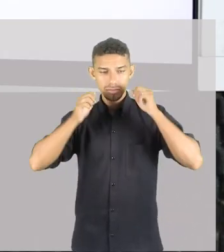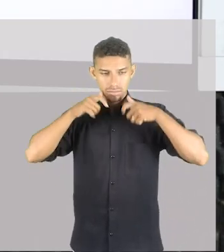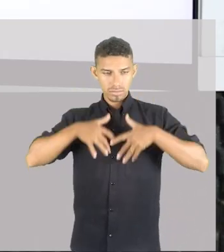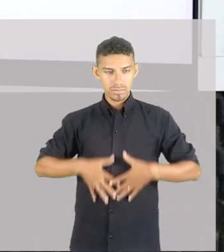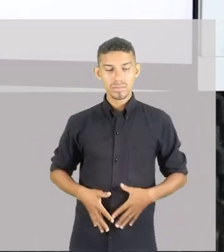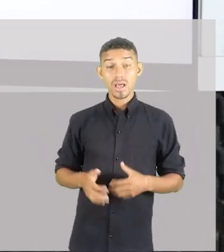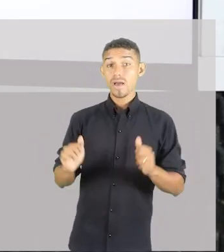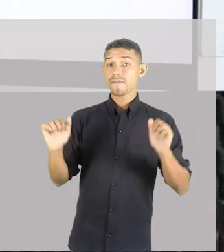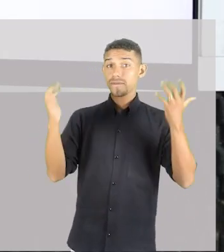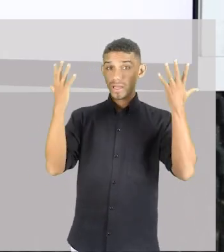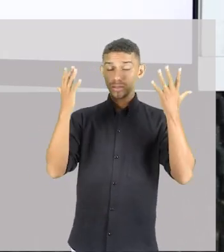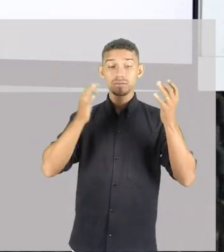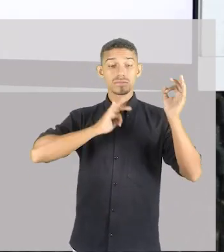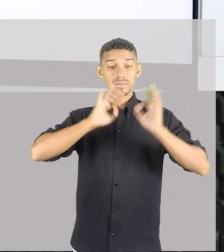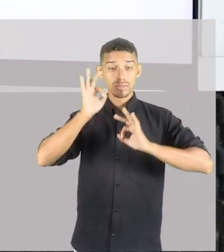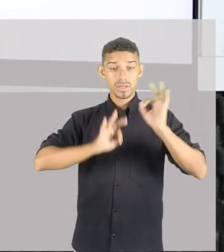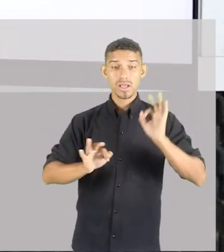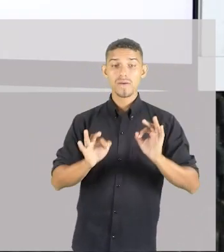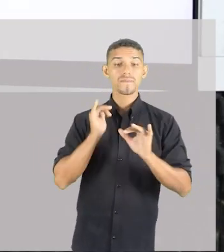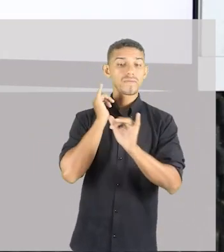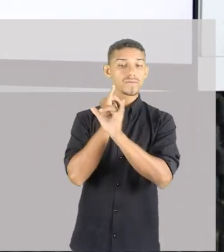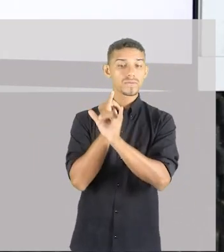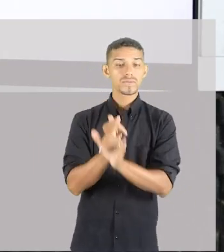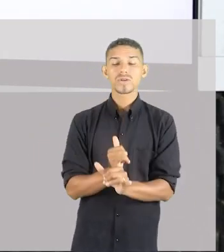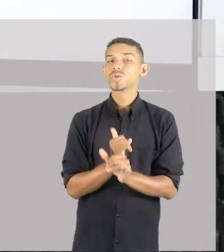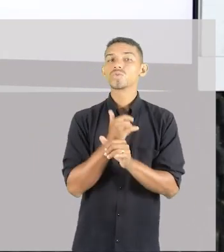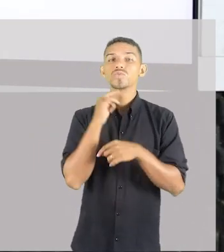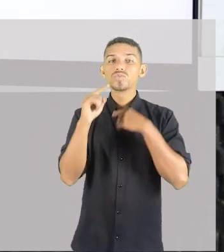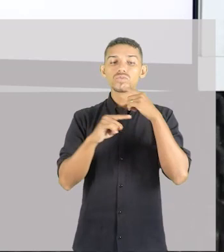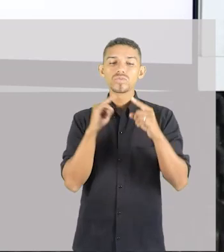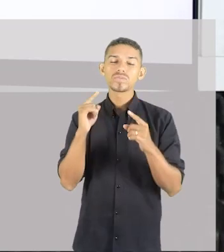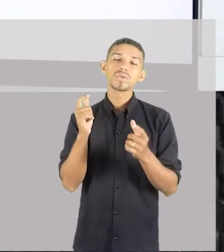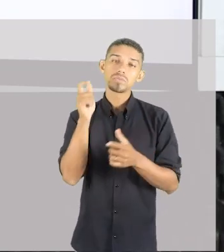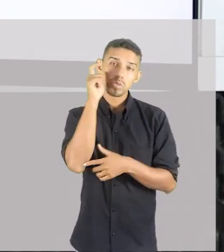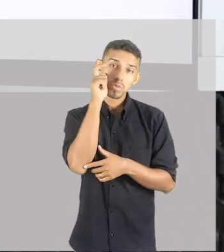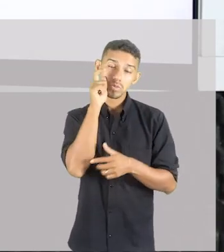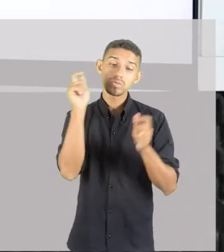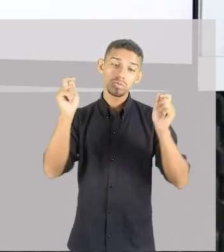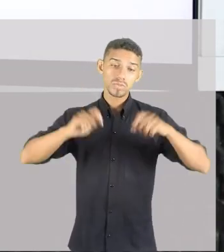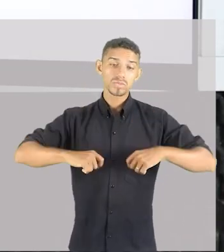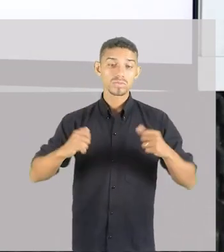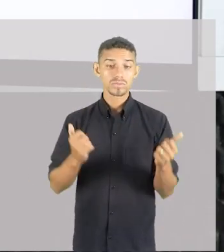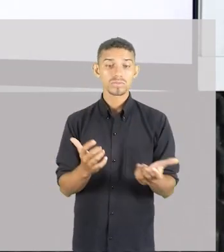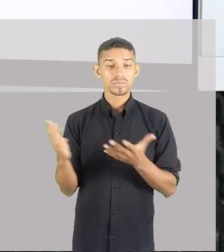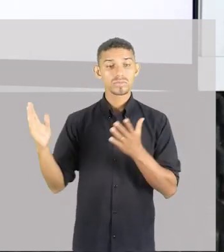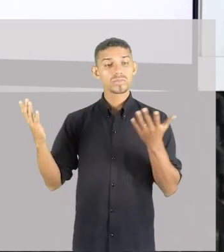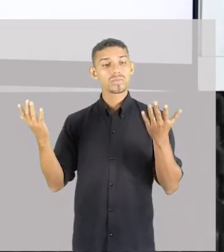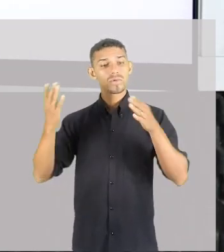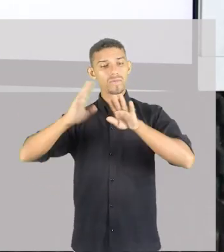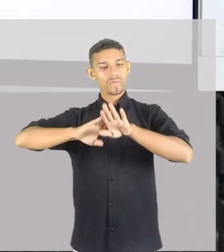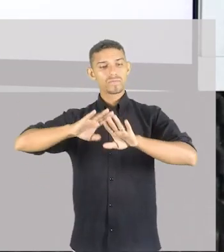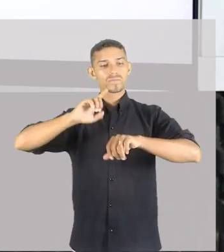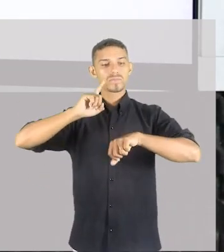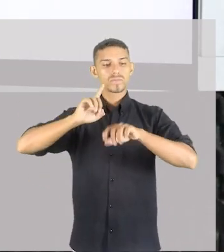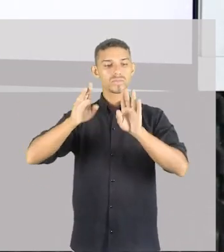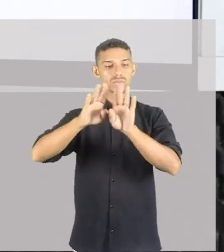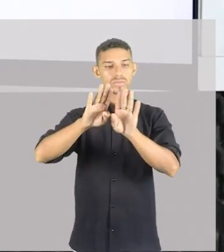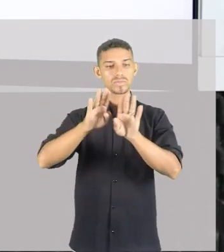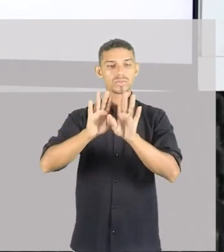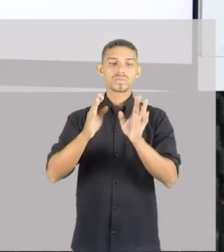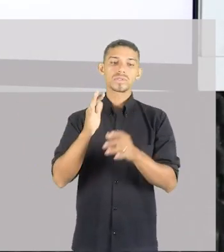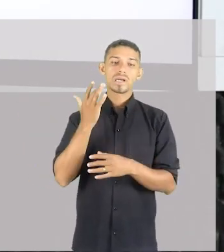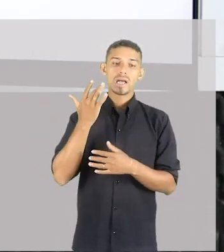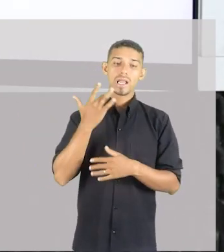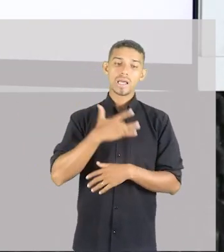festas e manifestações folclóricas. Eu não posso garantir para vocês, mas eu tenho a leve impressão que ele está fechado nesse exato momento. É